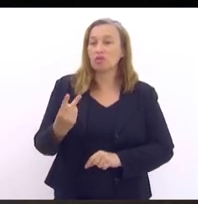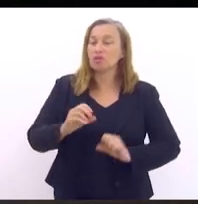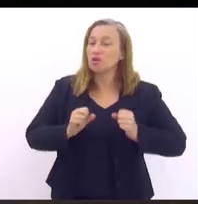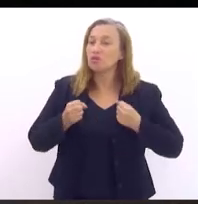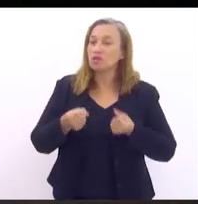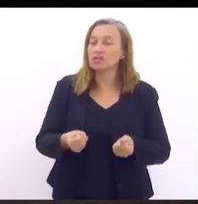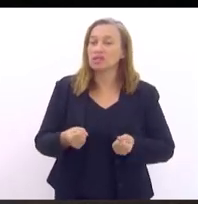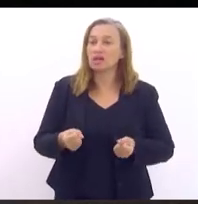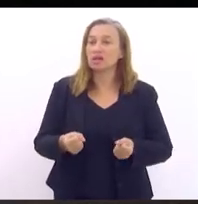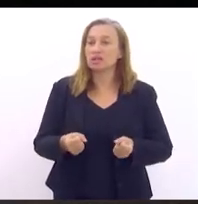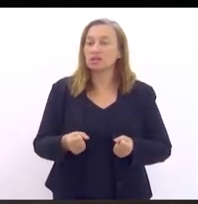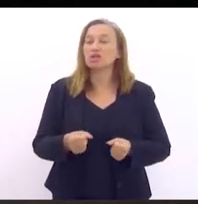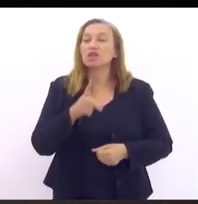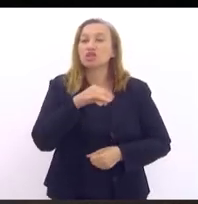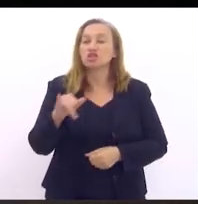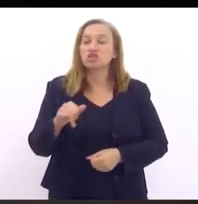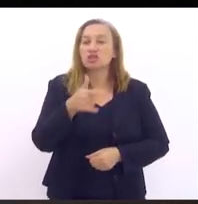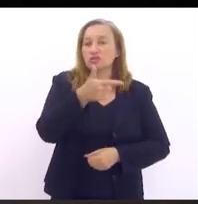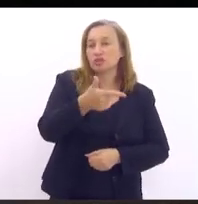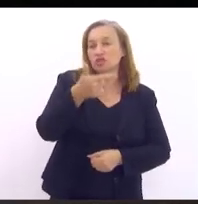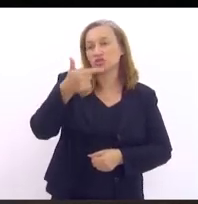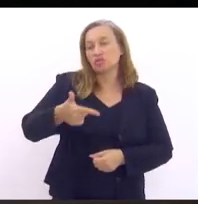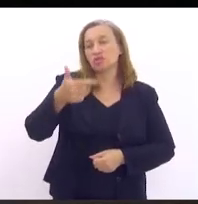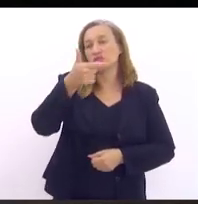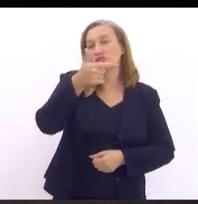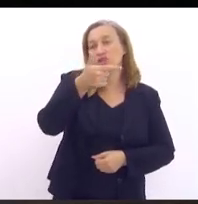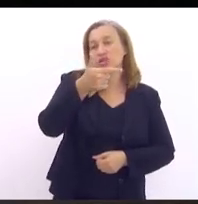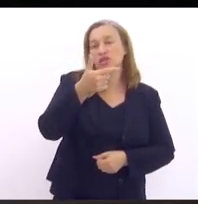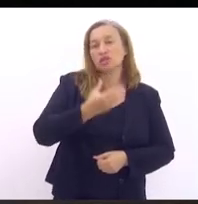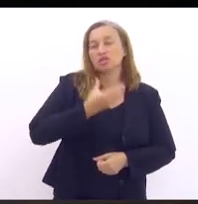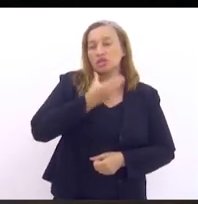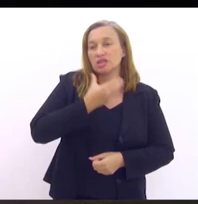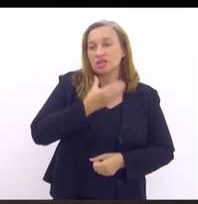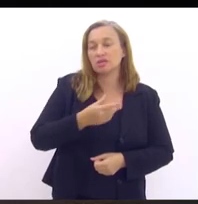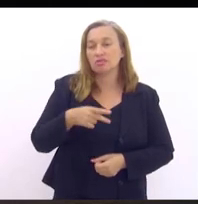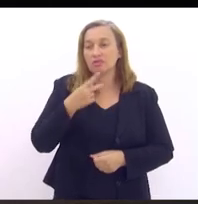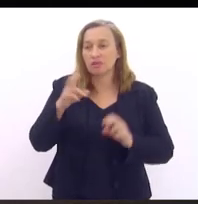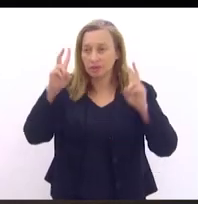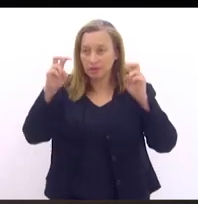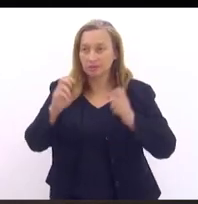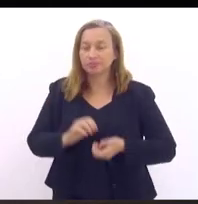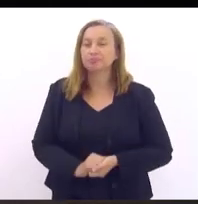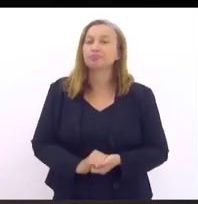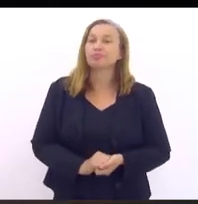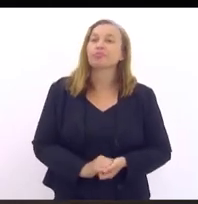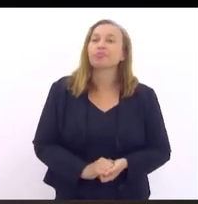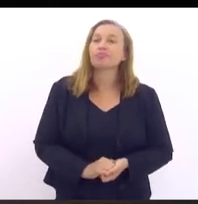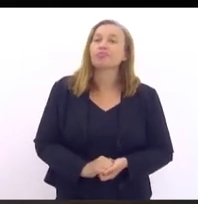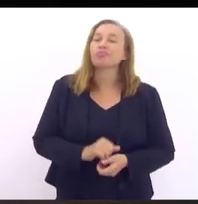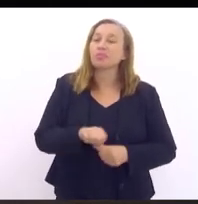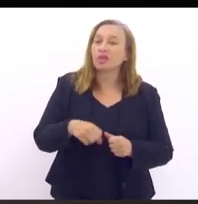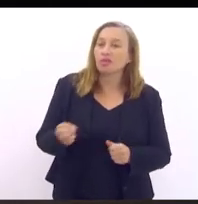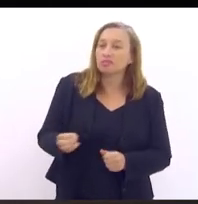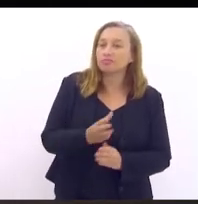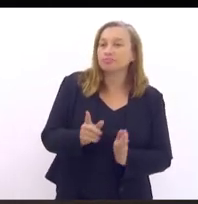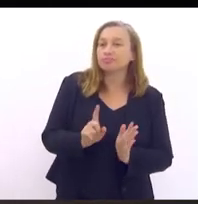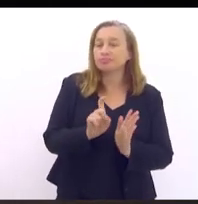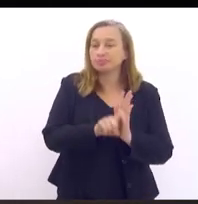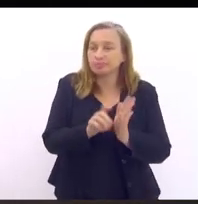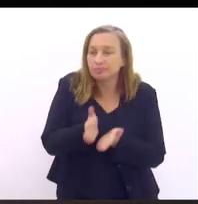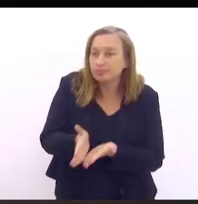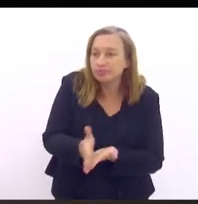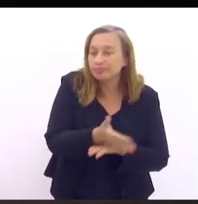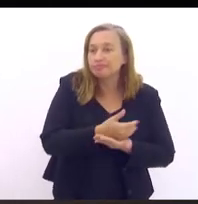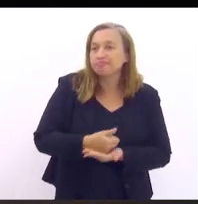reforçado na nota publicada no dia 22 de dezembro, que eu trago aqui, abre aspas. mas a reforma tributária mantém